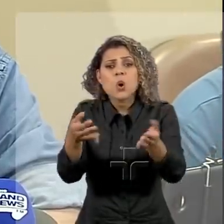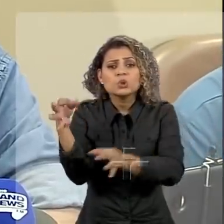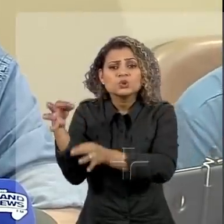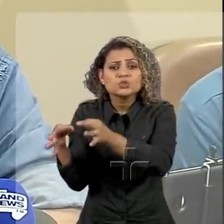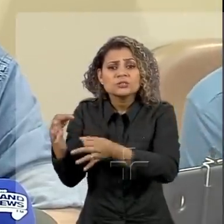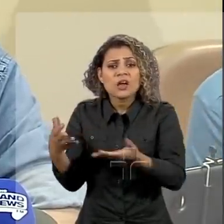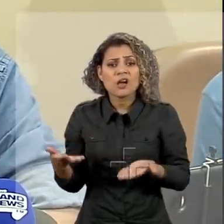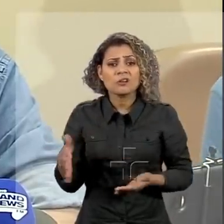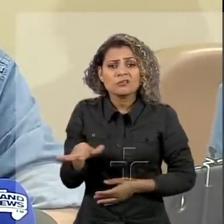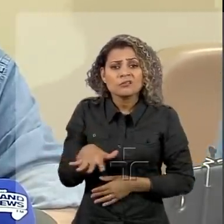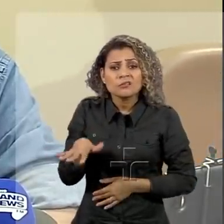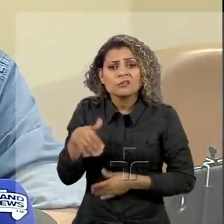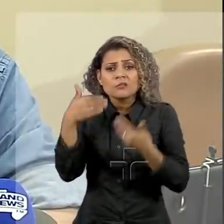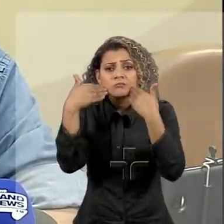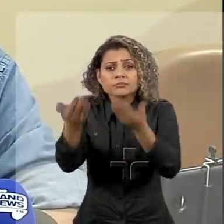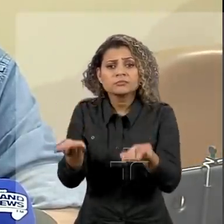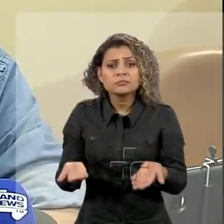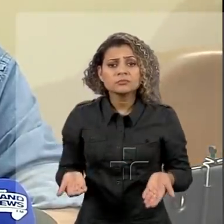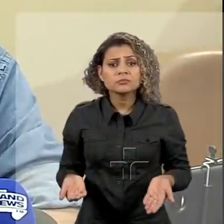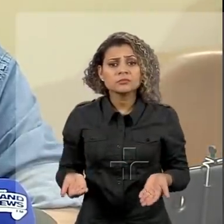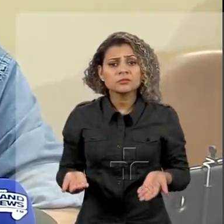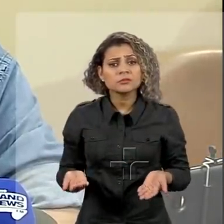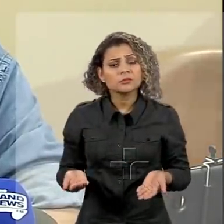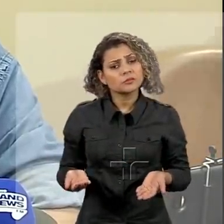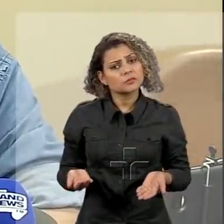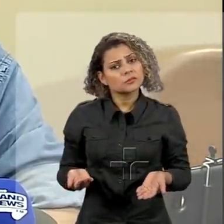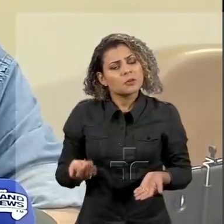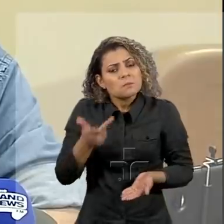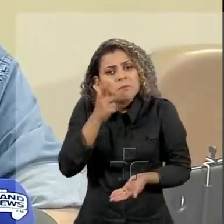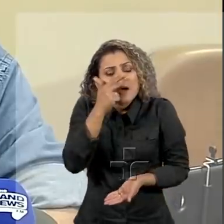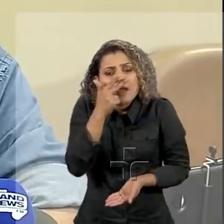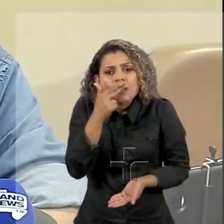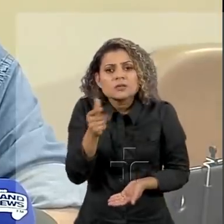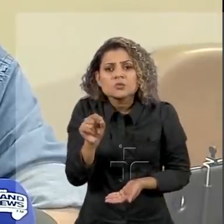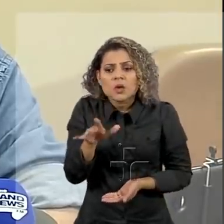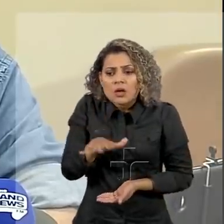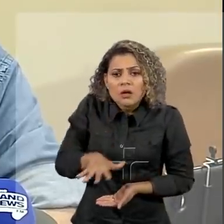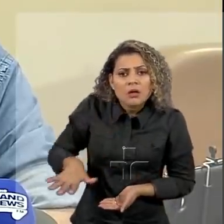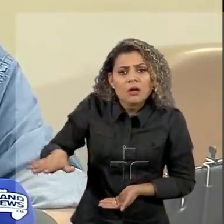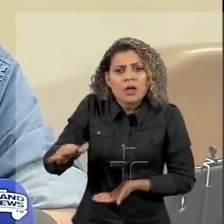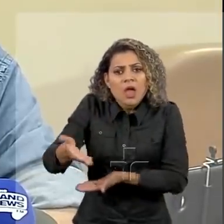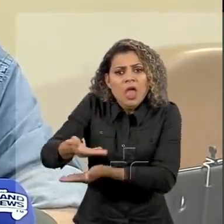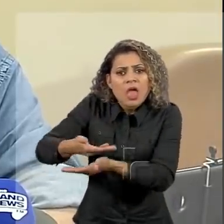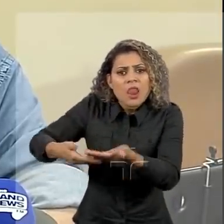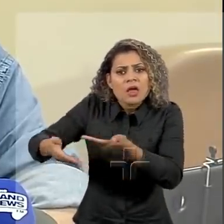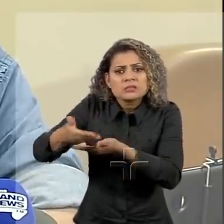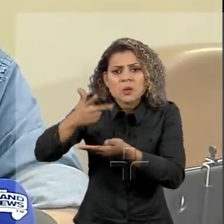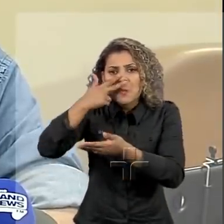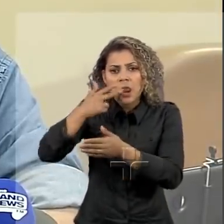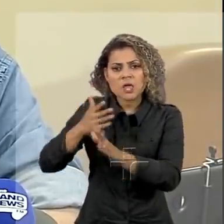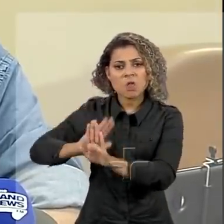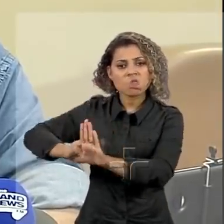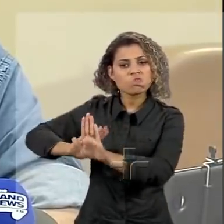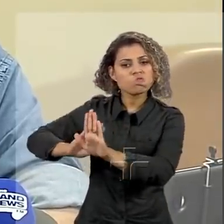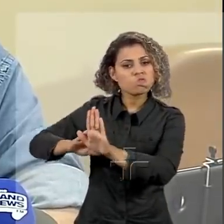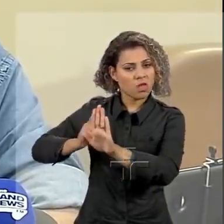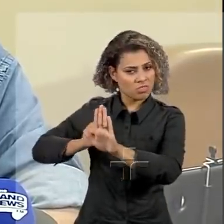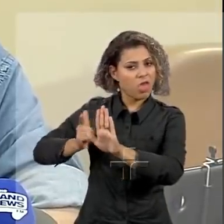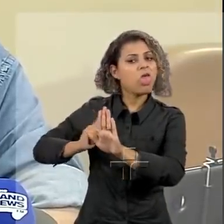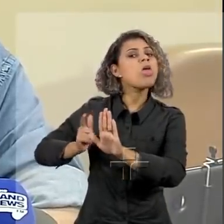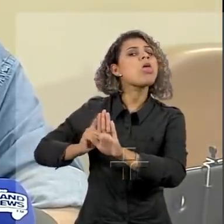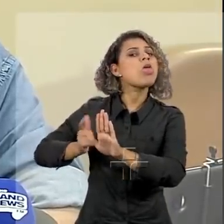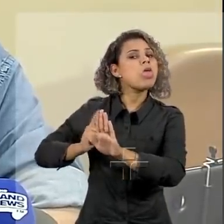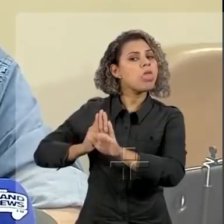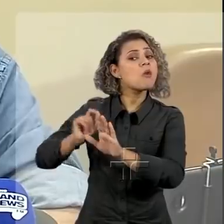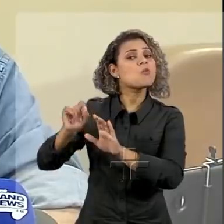na sua totalidade e descortina o conjunto de relações subterrâneas que envolvem